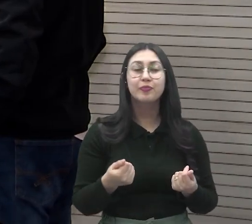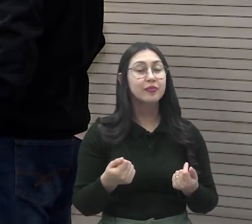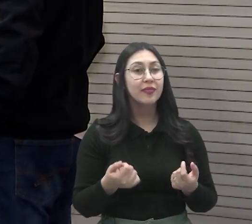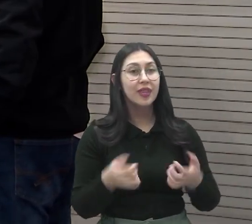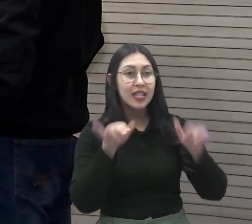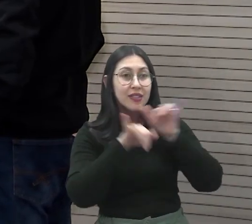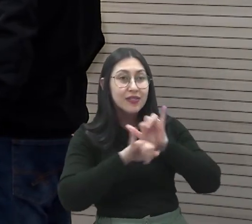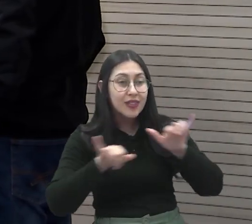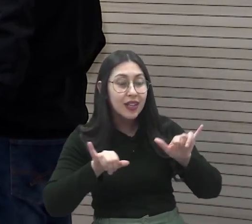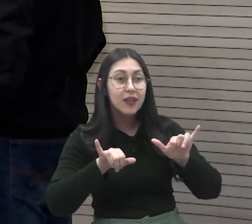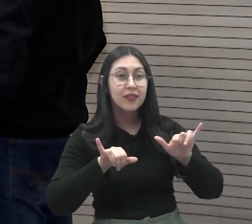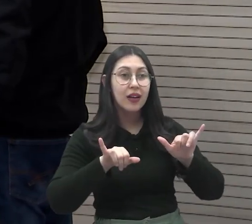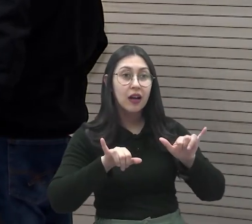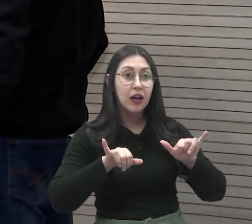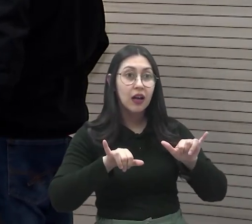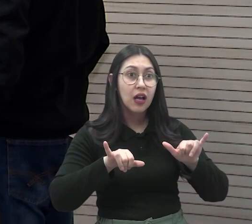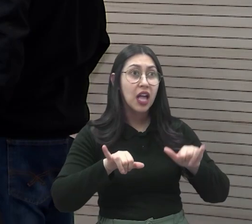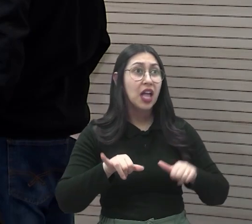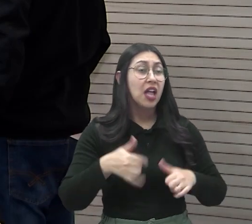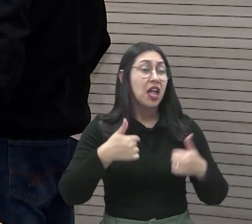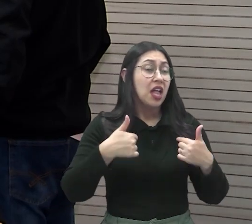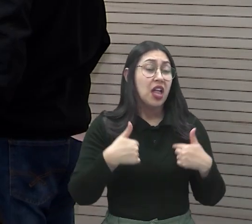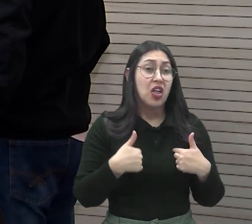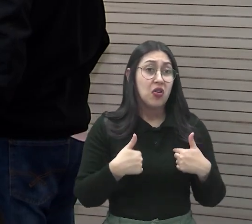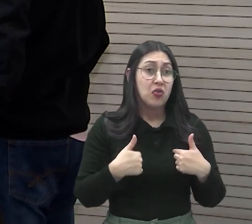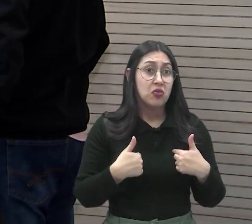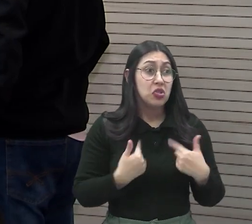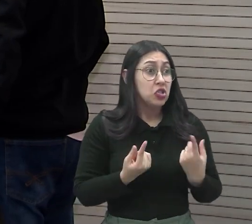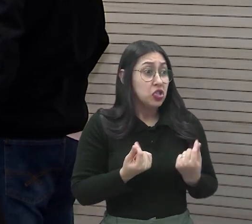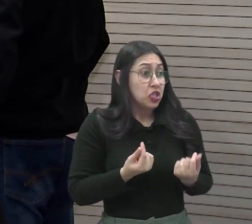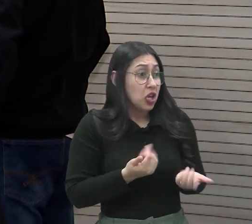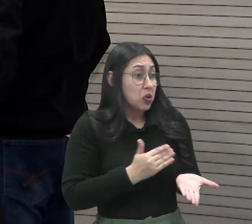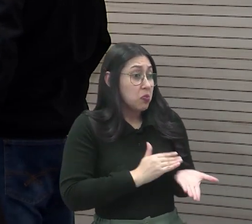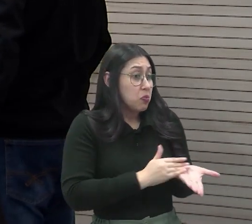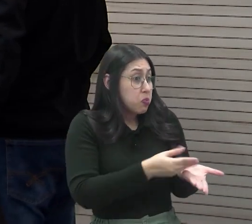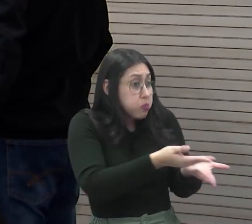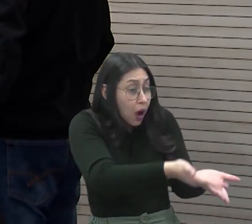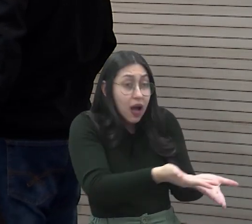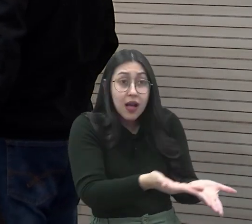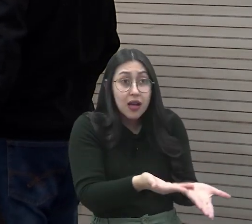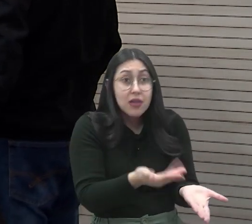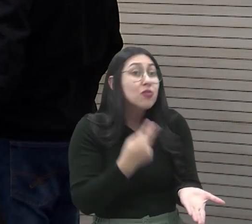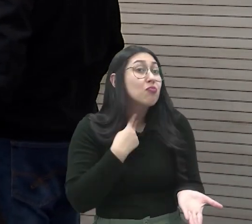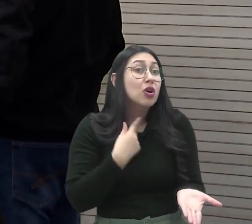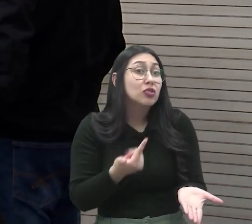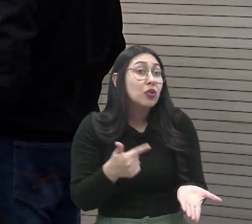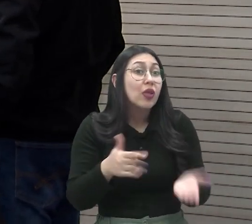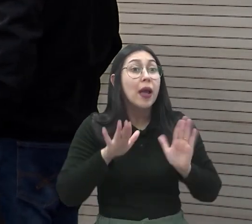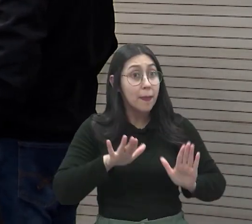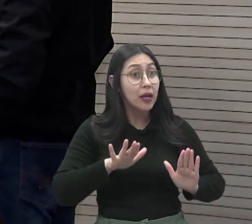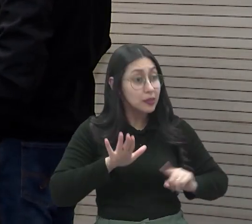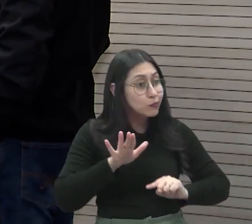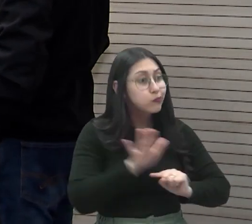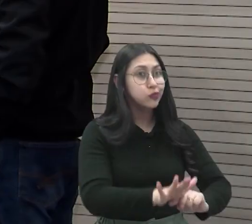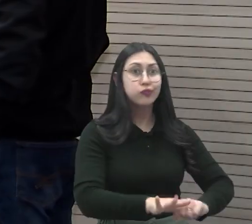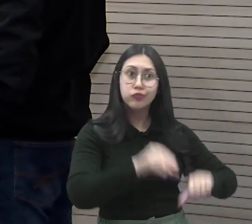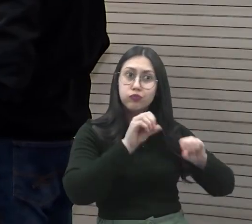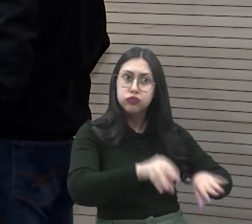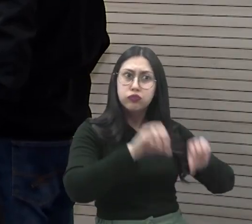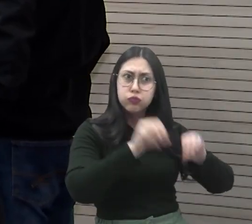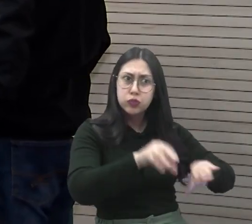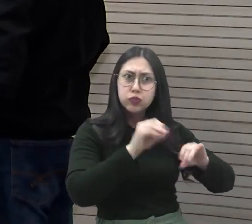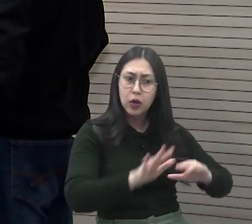o pai dizia que eu não posso deixar dinheiro para vocês, mas eu quero que vocês estudem para que vocês possam se